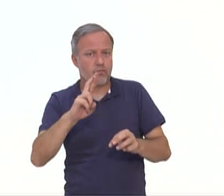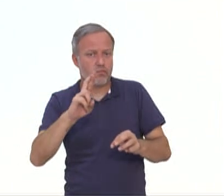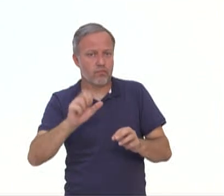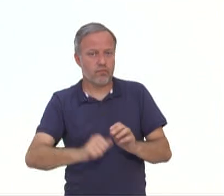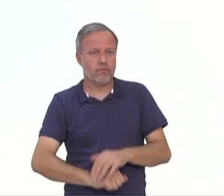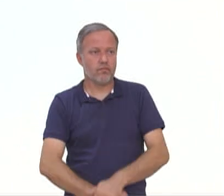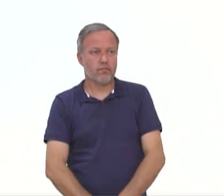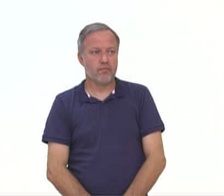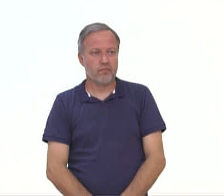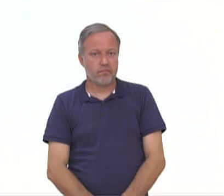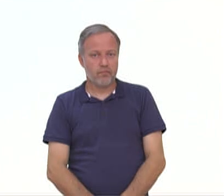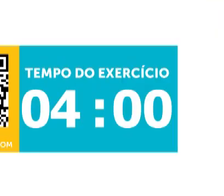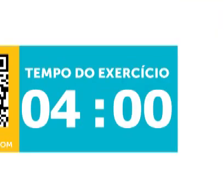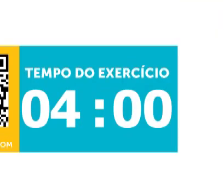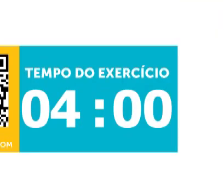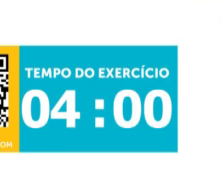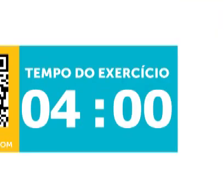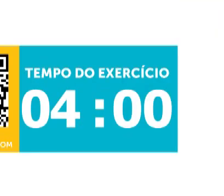retorna.